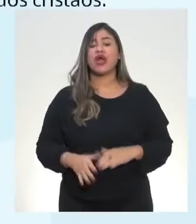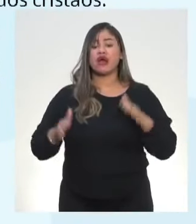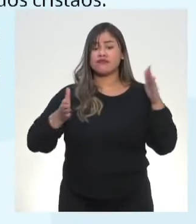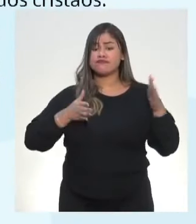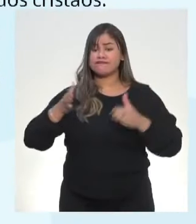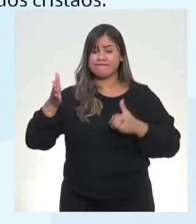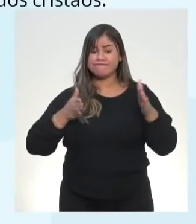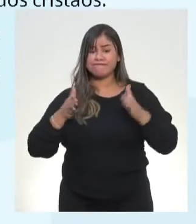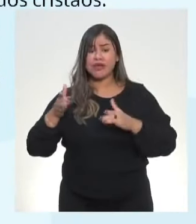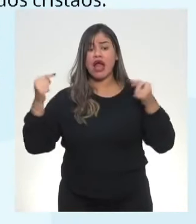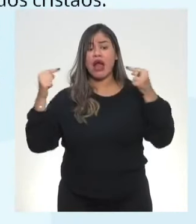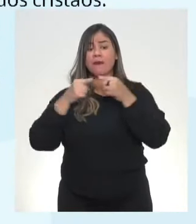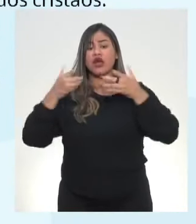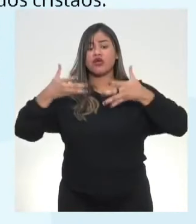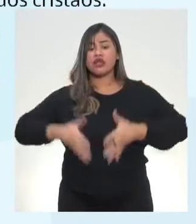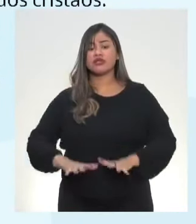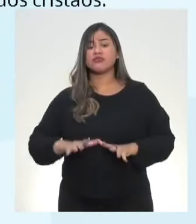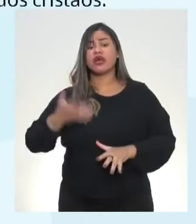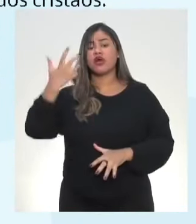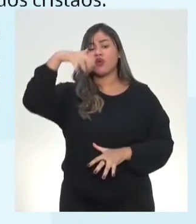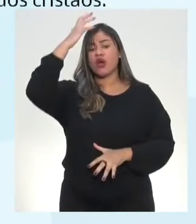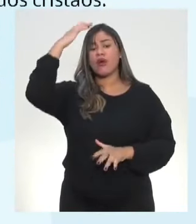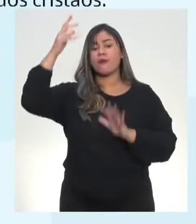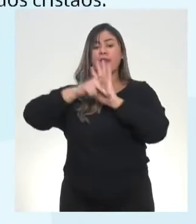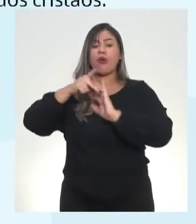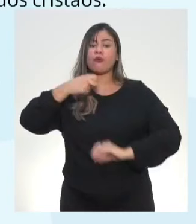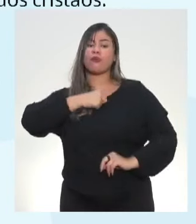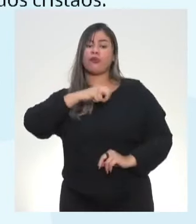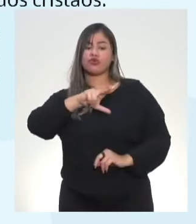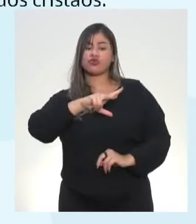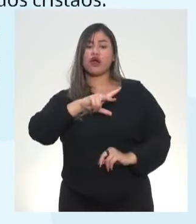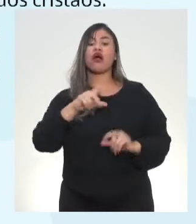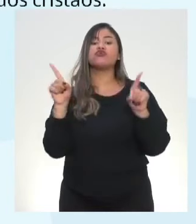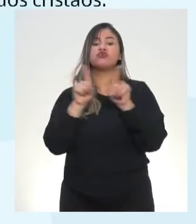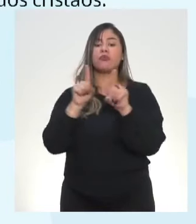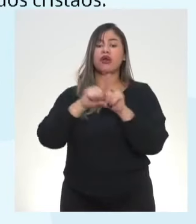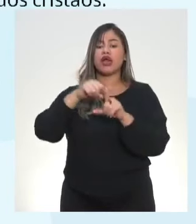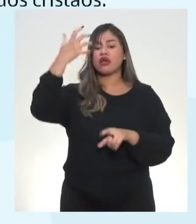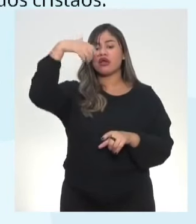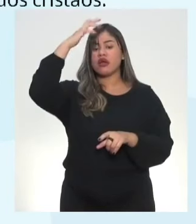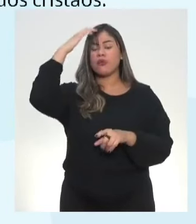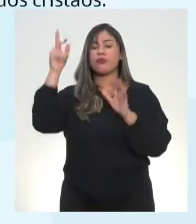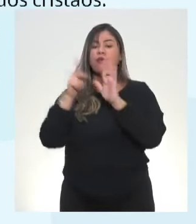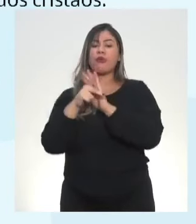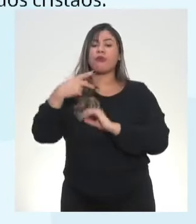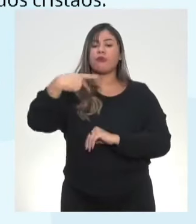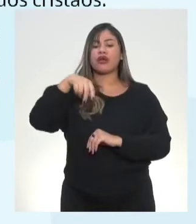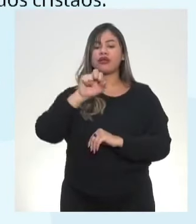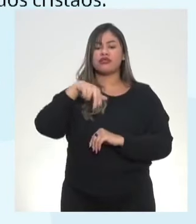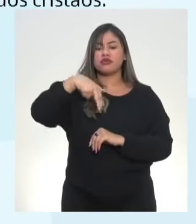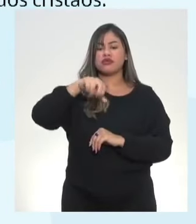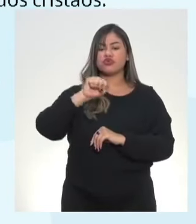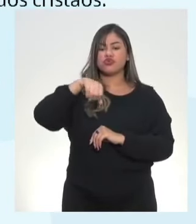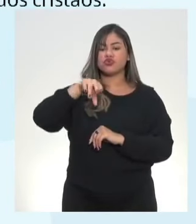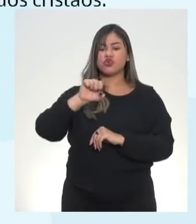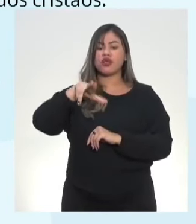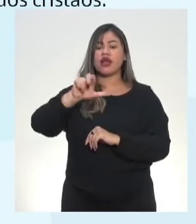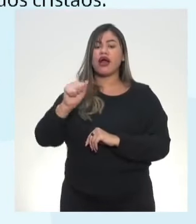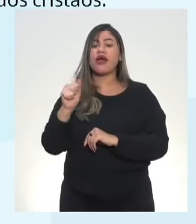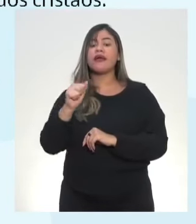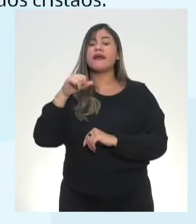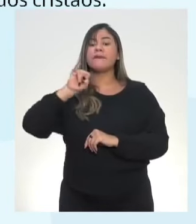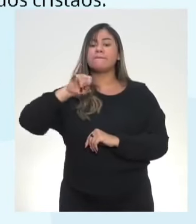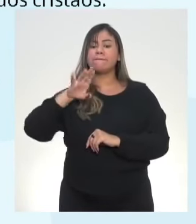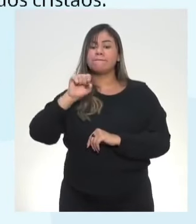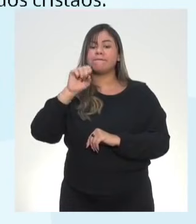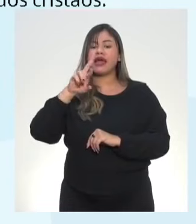dá-se o nascimento do Reino de Portugal e de diversos outros reinos da Península Ibérica. Enquanto Portugal,